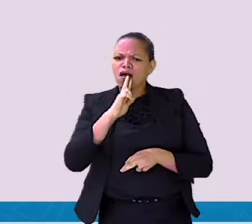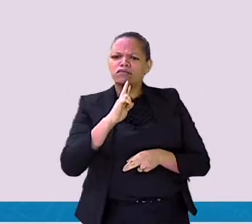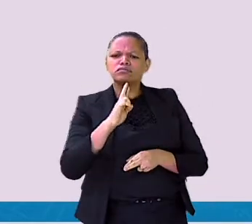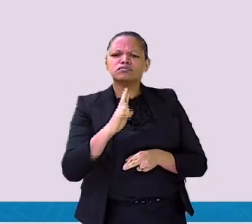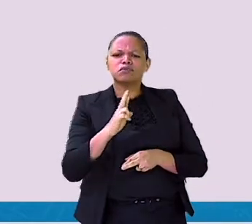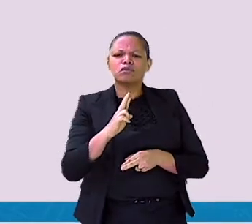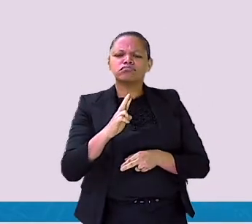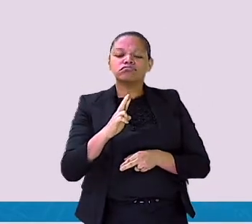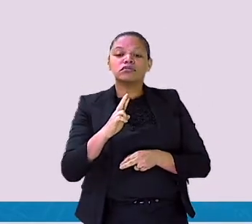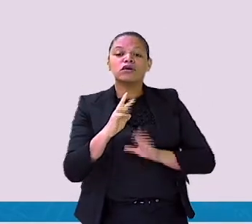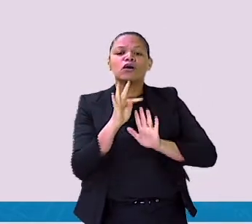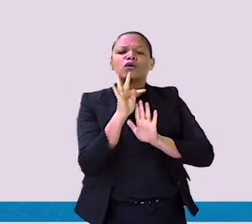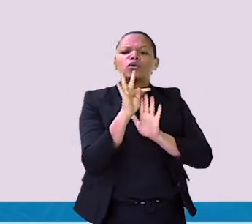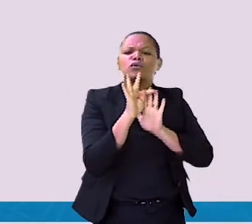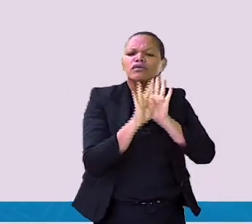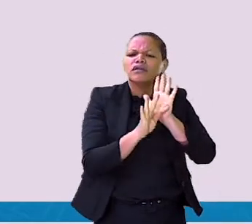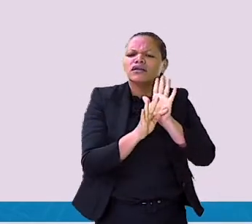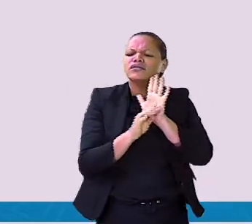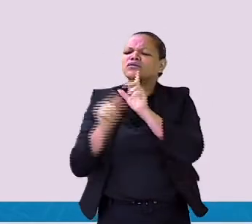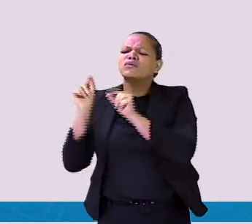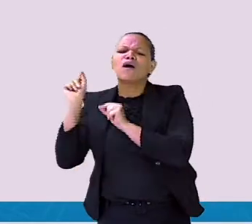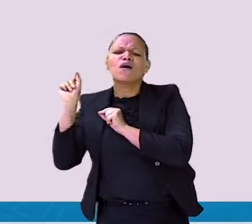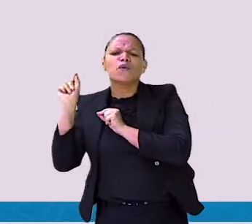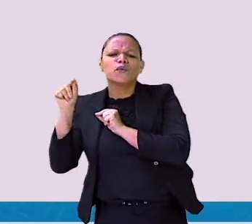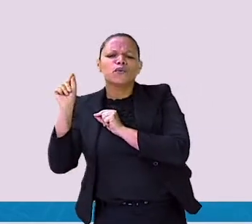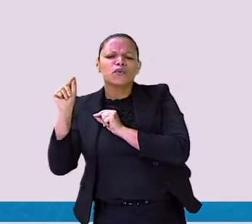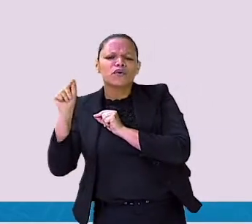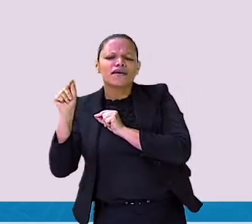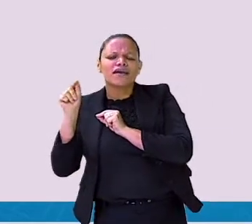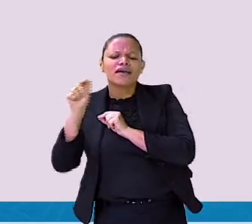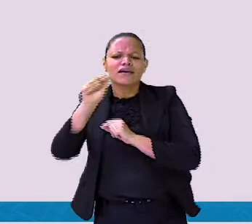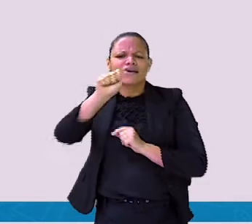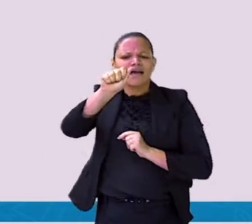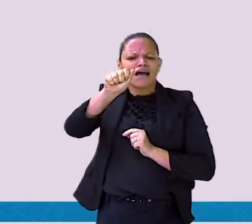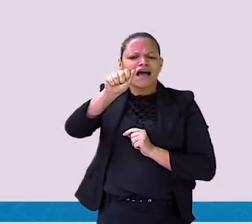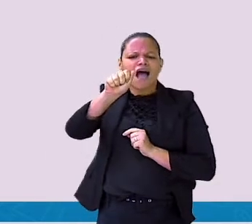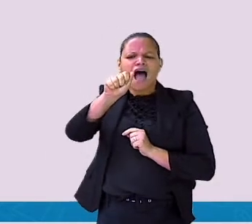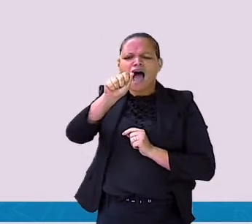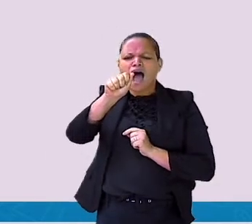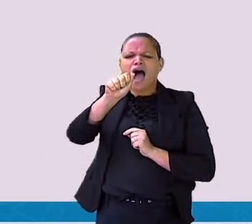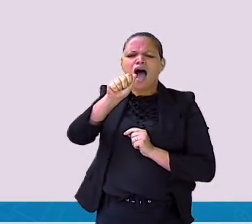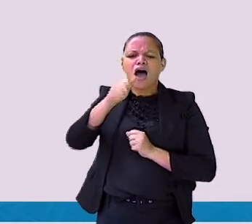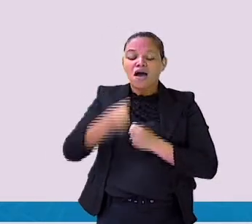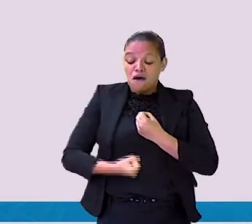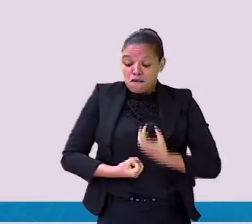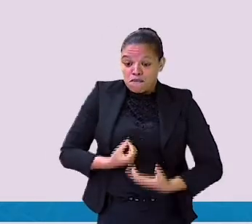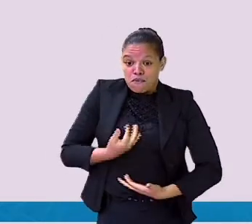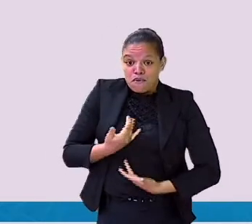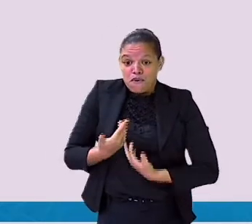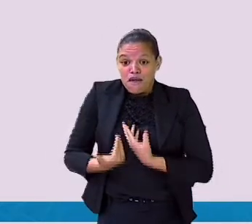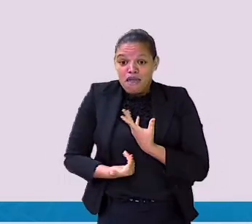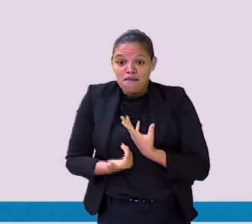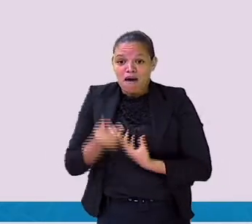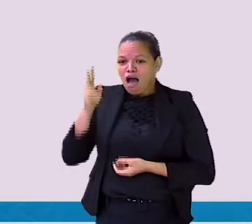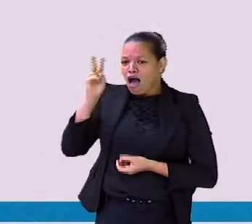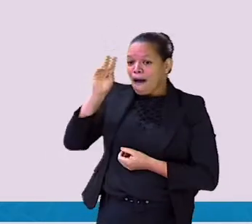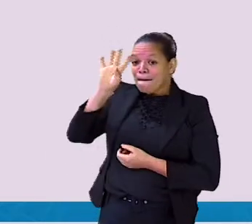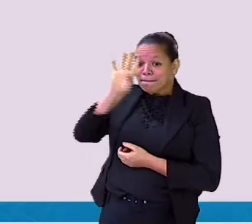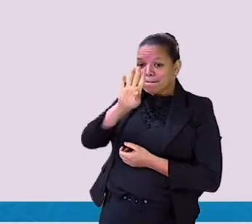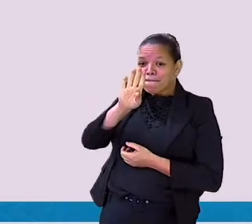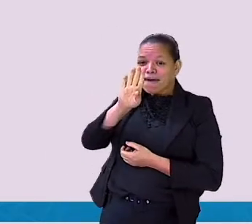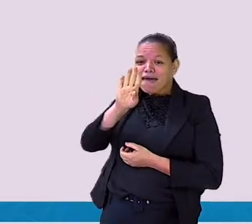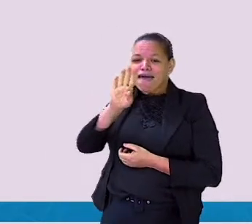você leu é? Letra A, um poema. Letra B, uma lenda. Ou letra C,